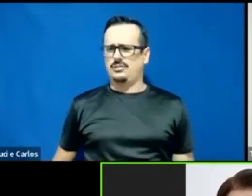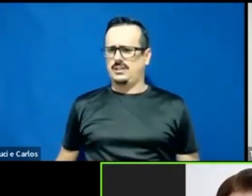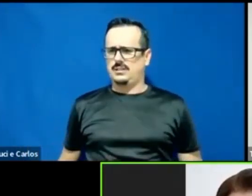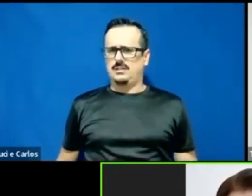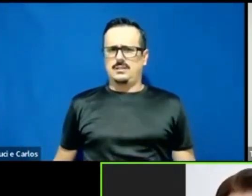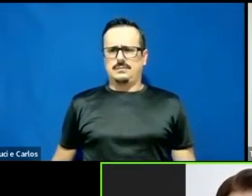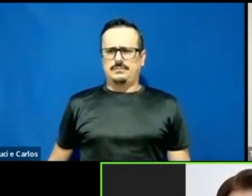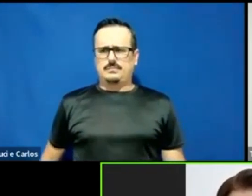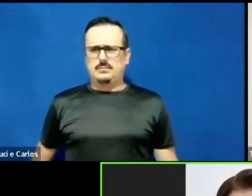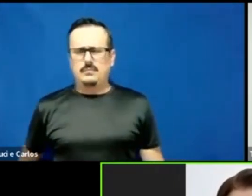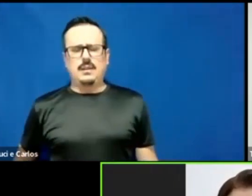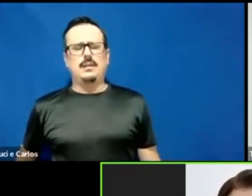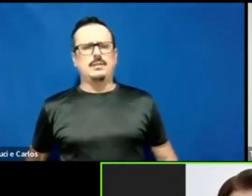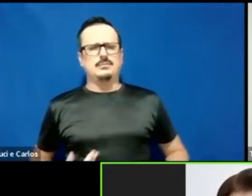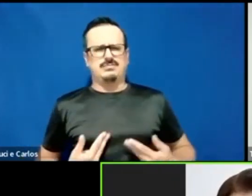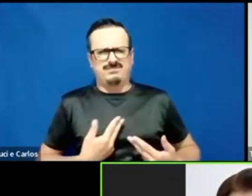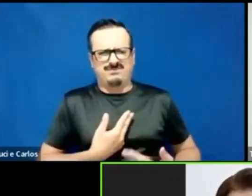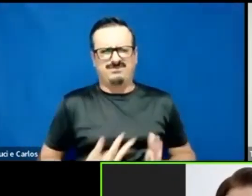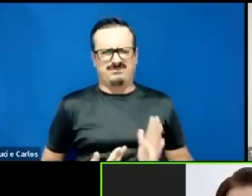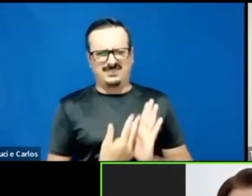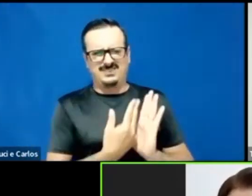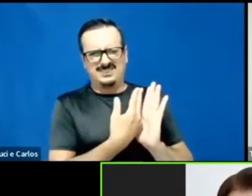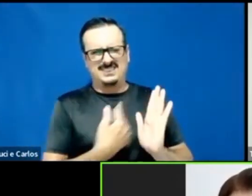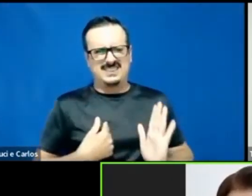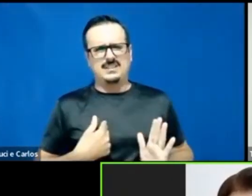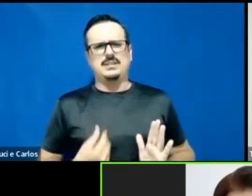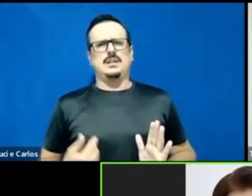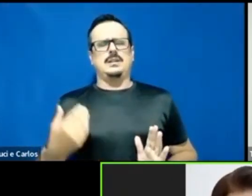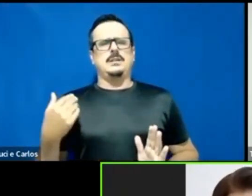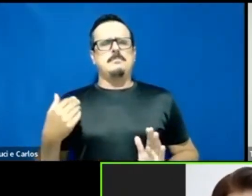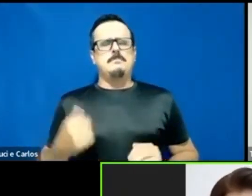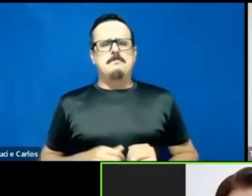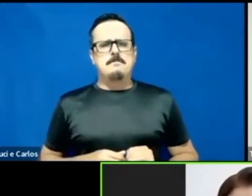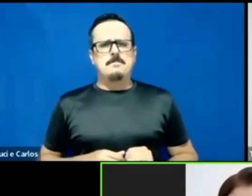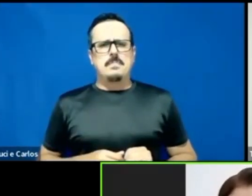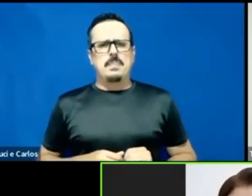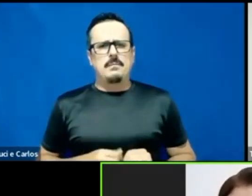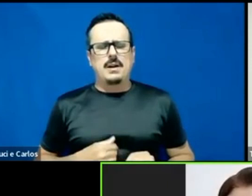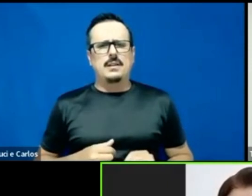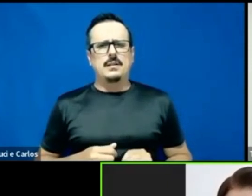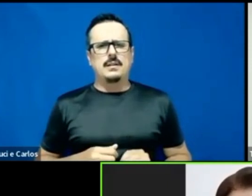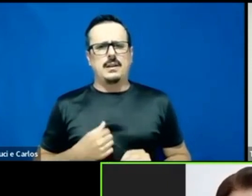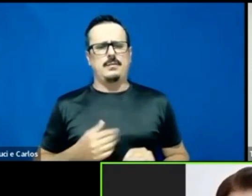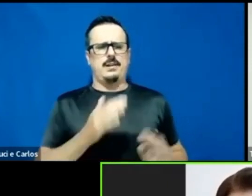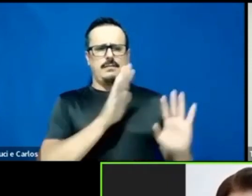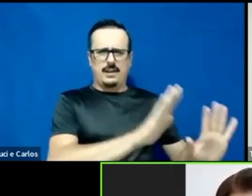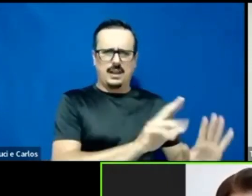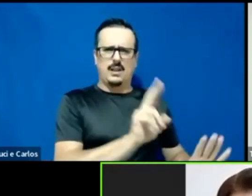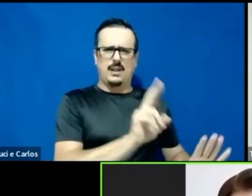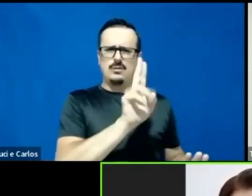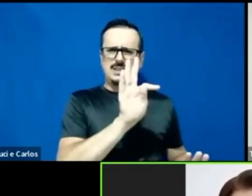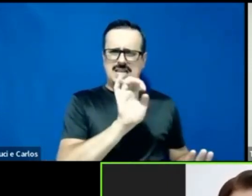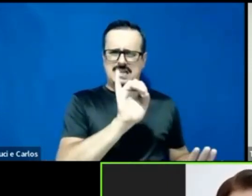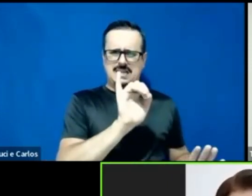passar quatro dias na UTI e uma semana no hospital. Mas não foi isso que